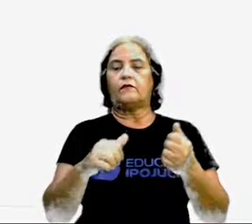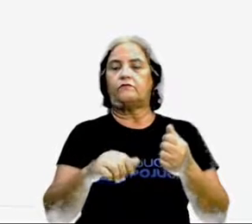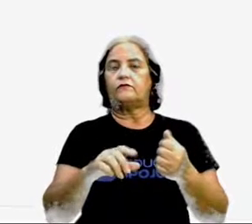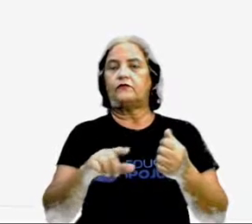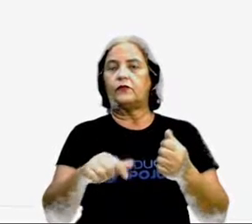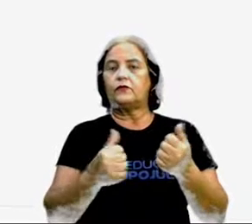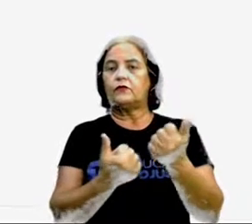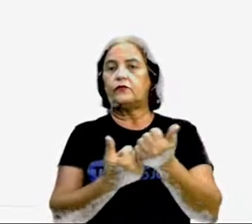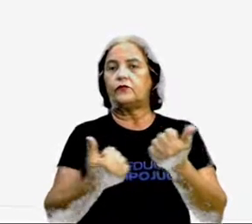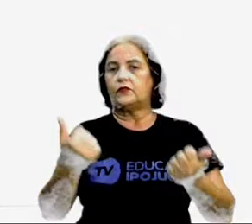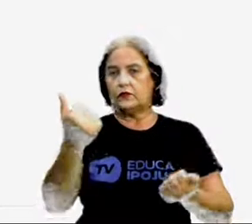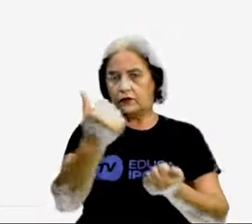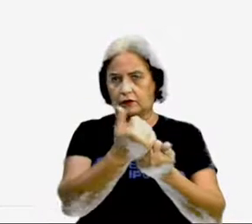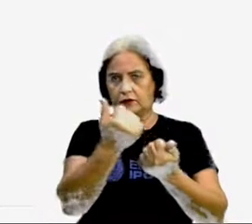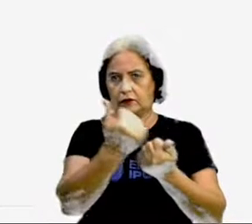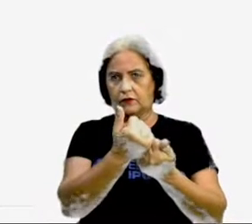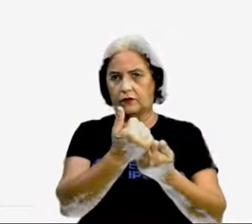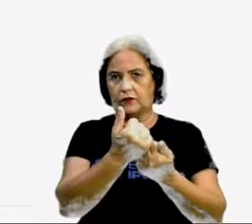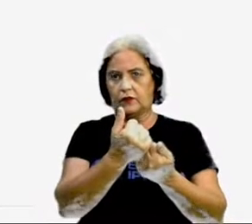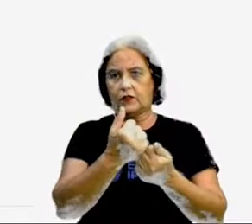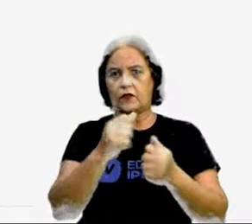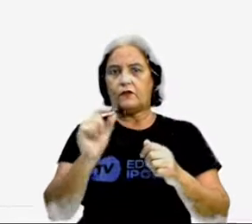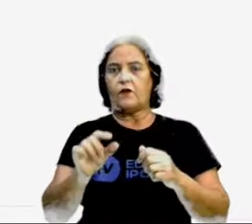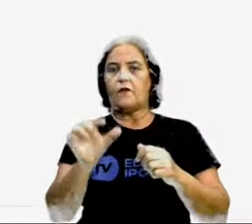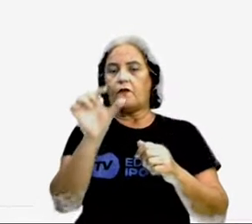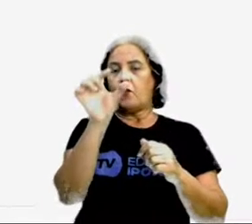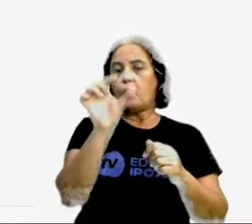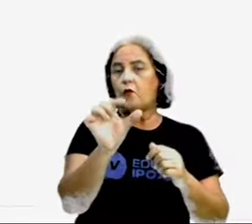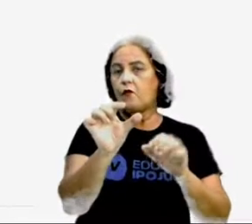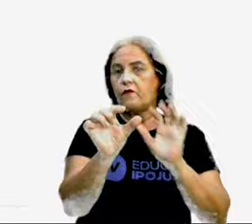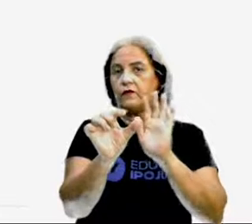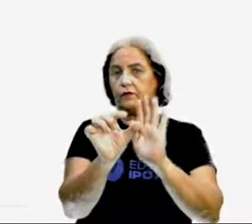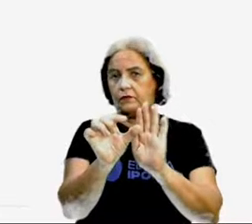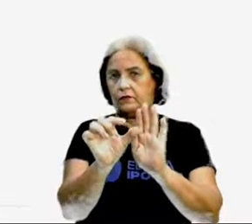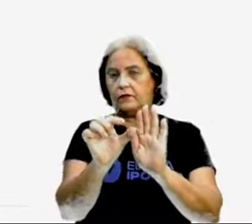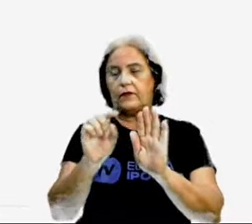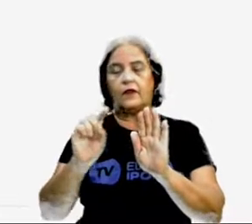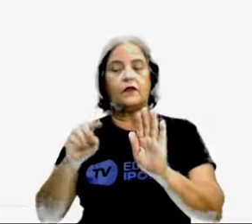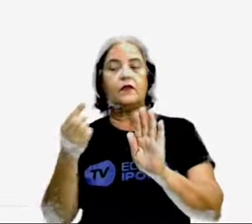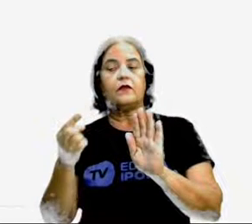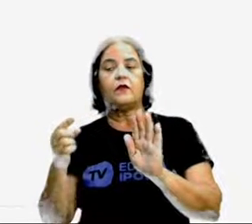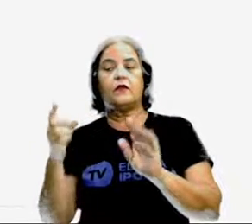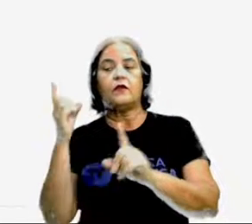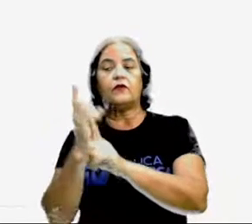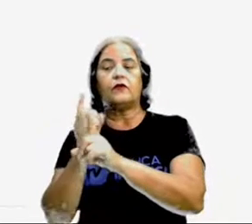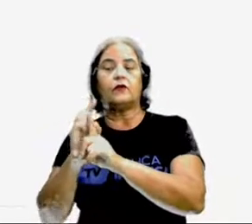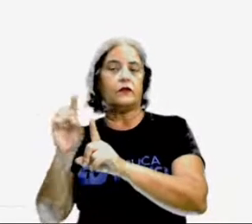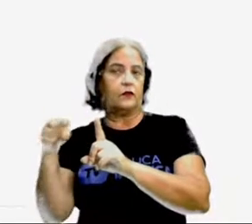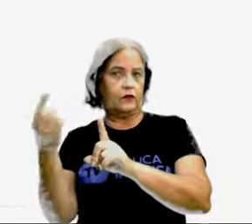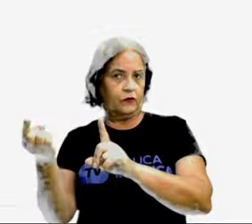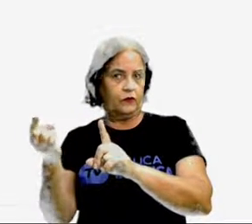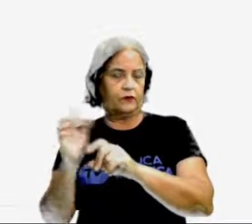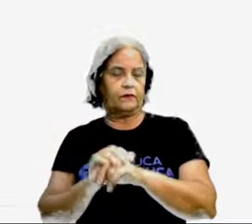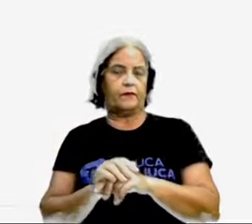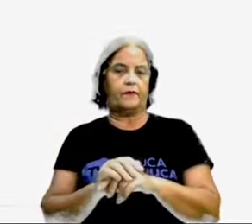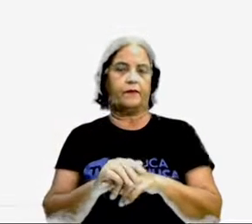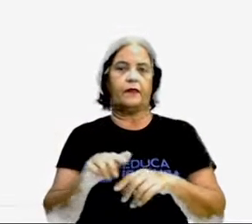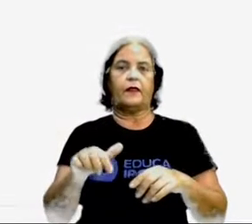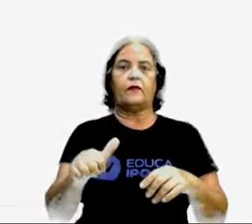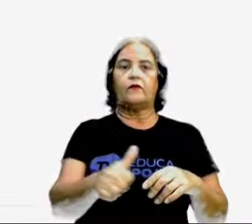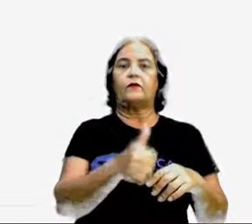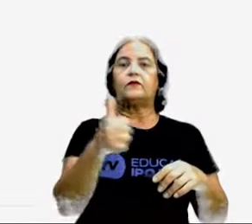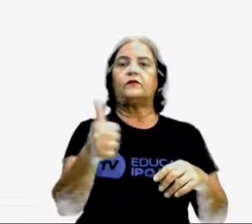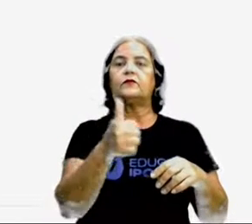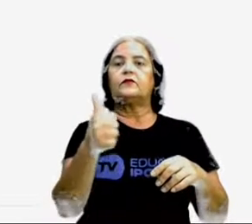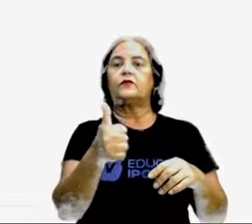vamos isolar uma incógnita e descobrir a outra, ok? No segundo método, chamaremos de